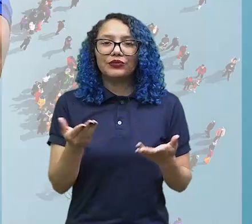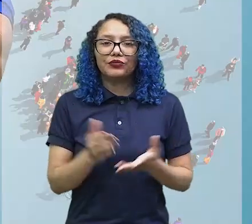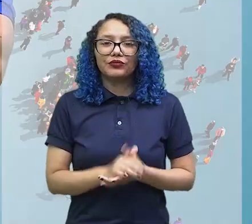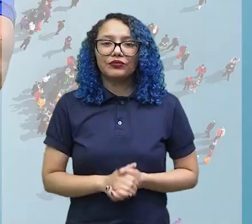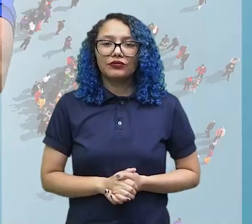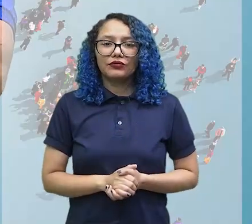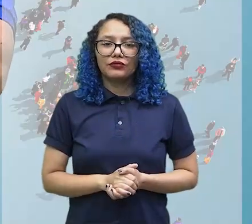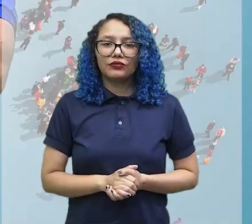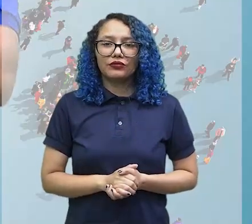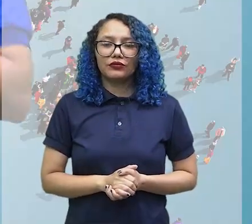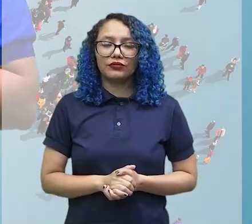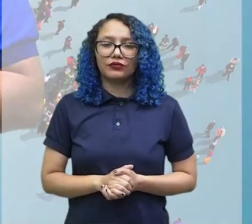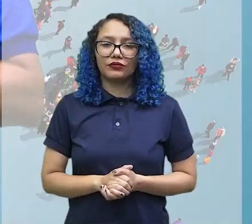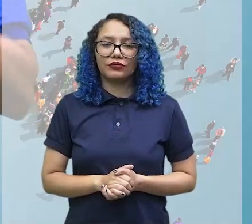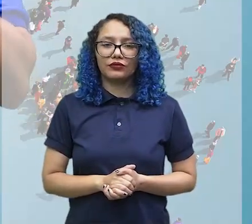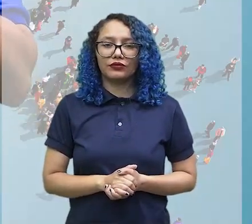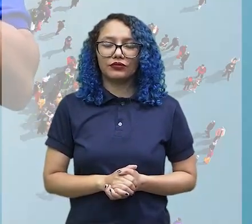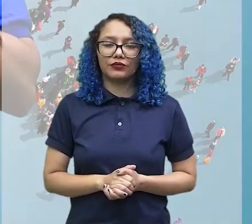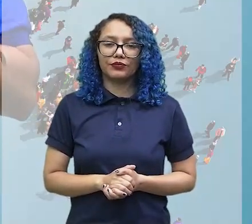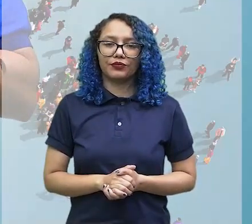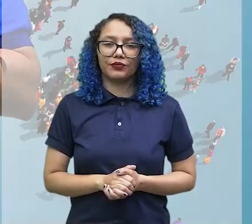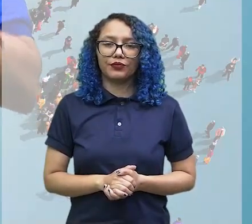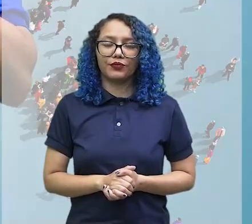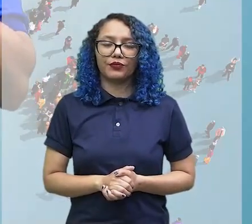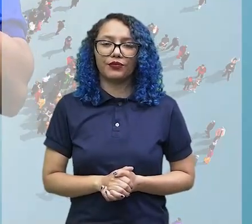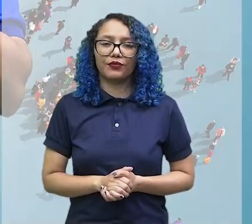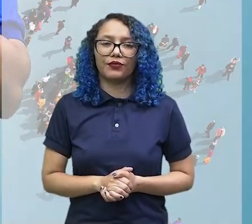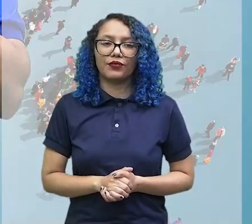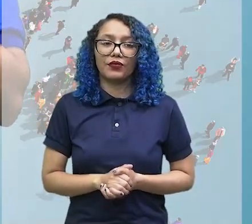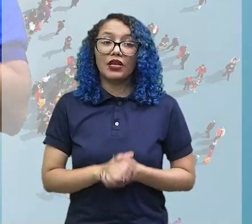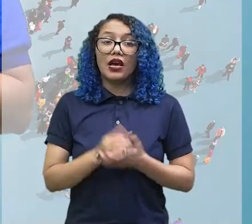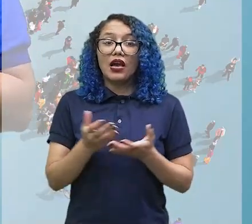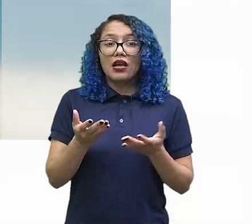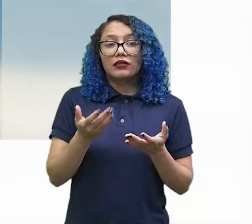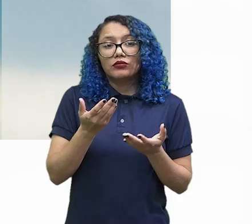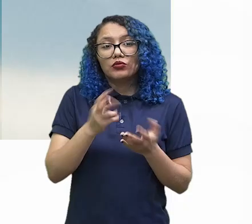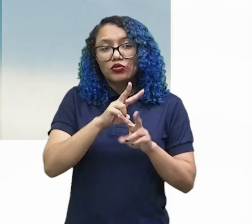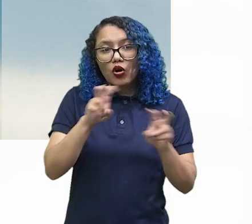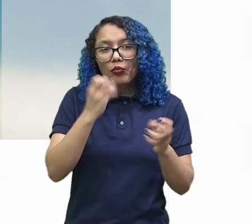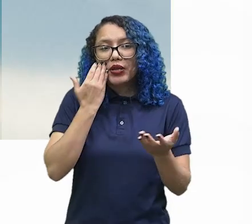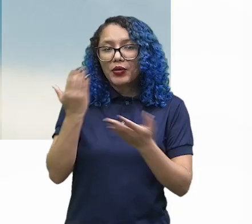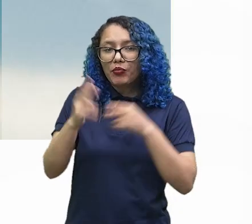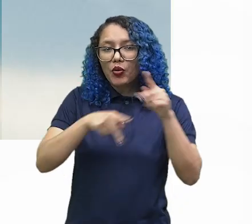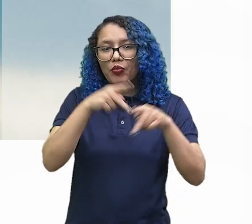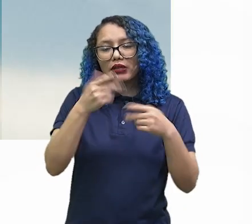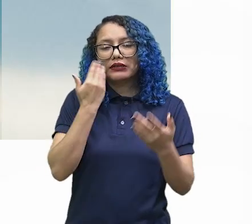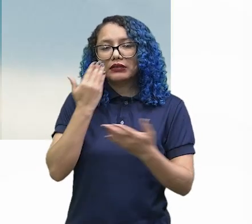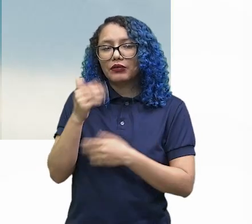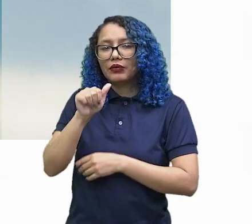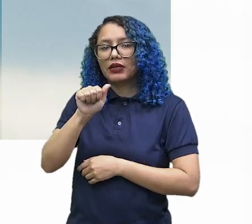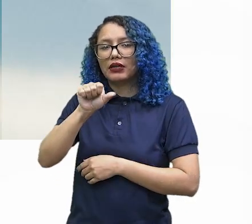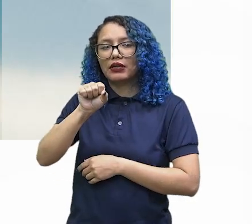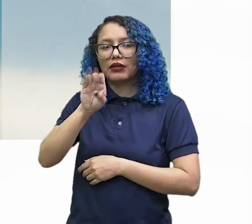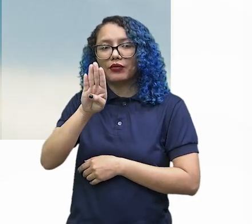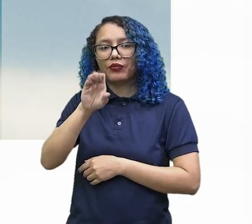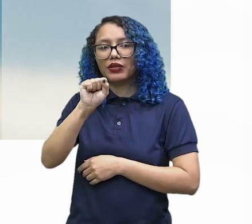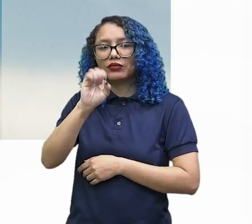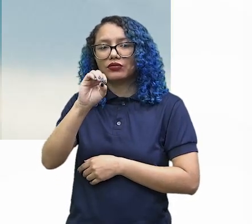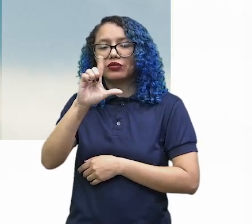ser aí essa situação da população absoluta, gente, que é